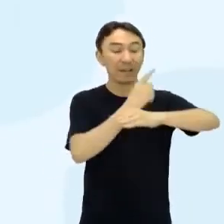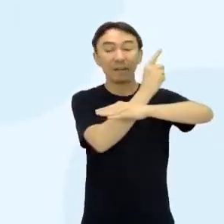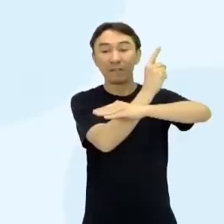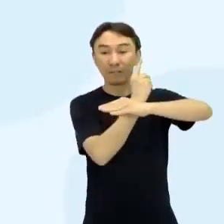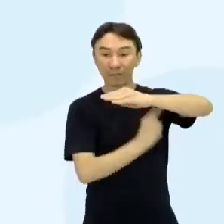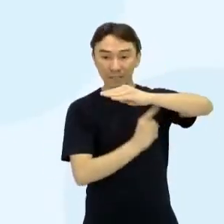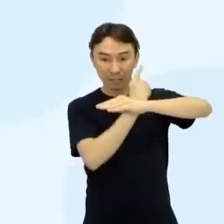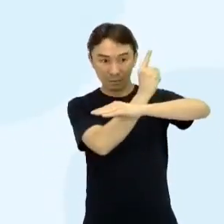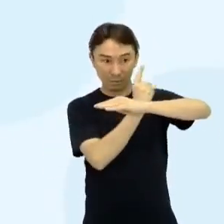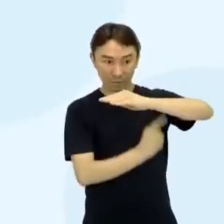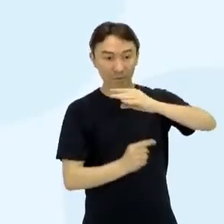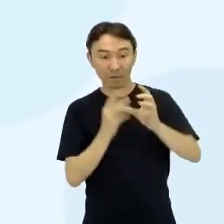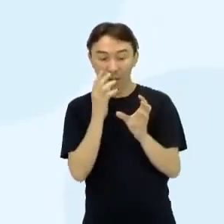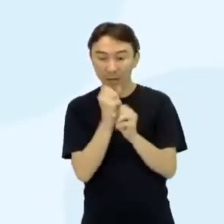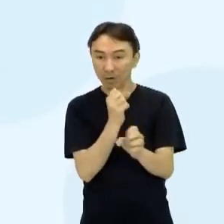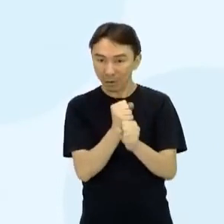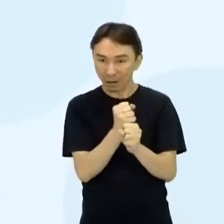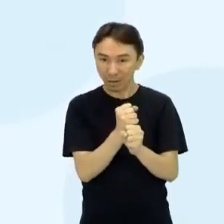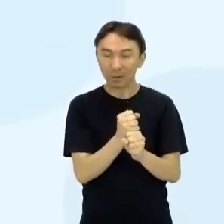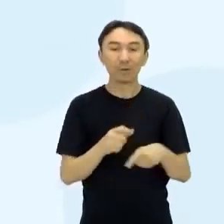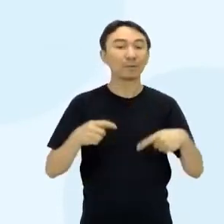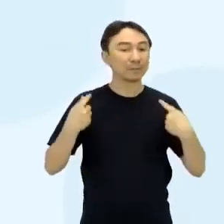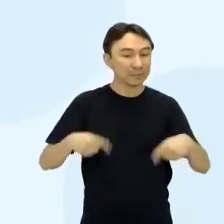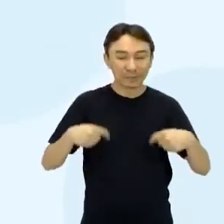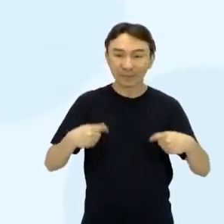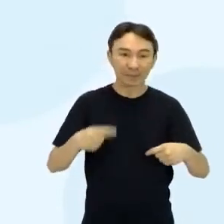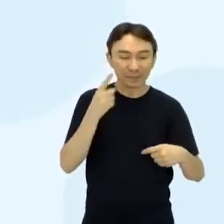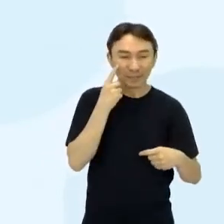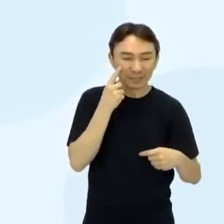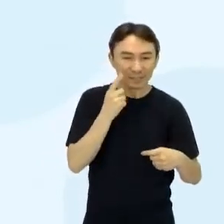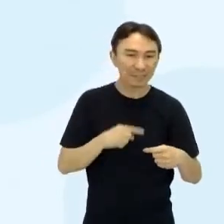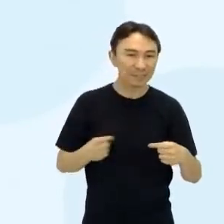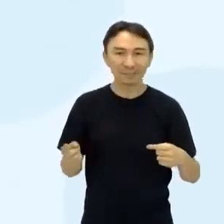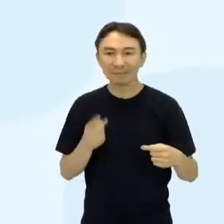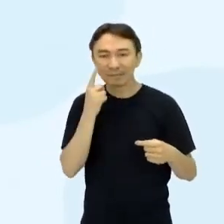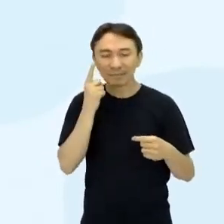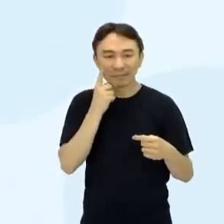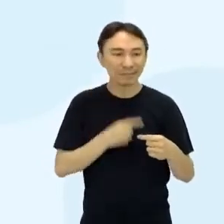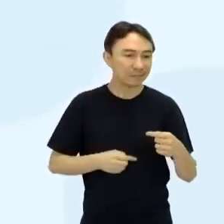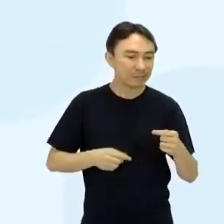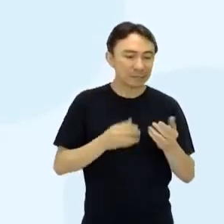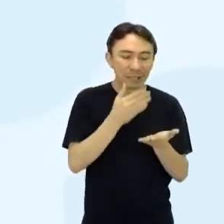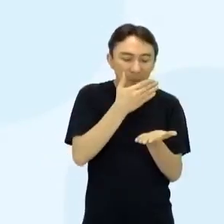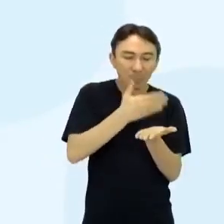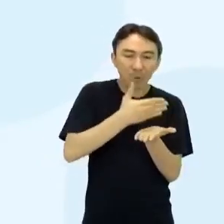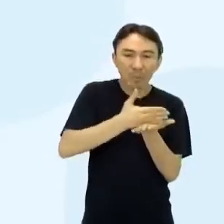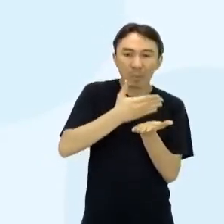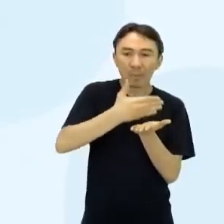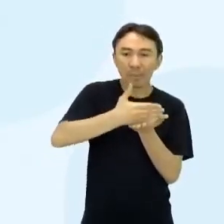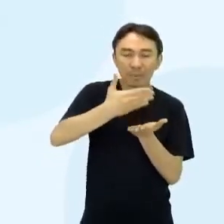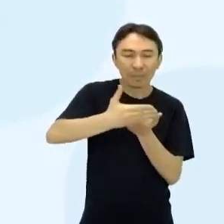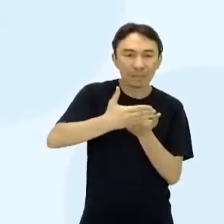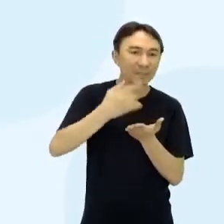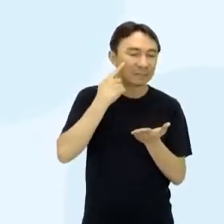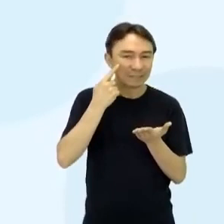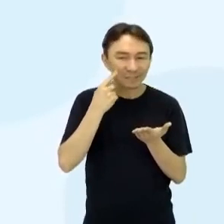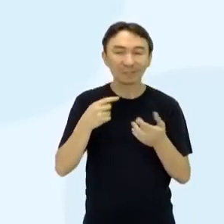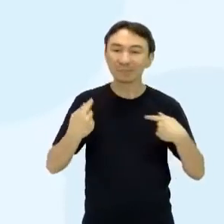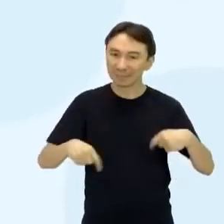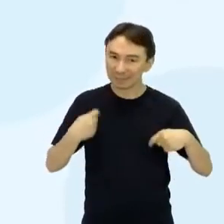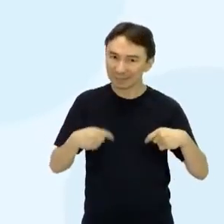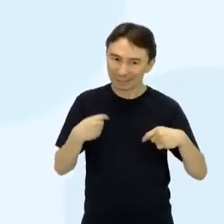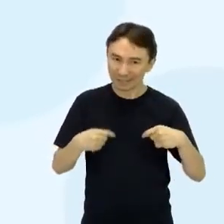precisamos saber o tamanho de cada pedaço. E para a gente saber o tamanho de cada pedaço, né, a gente precisa dividir isso daí em